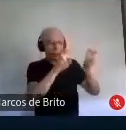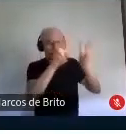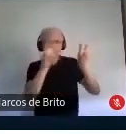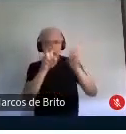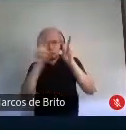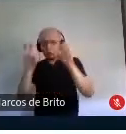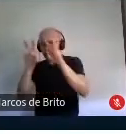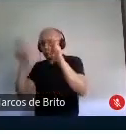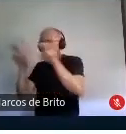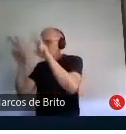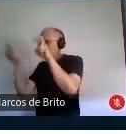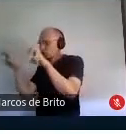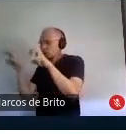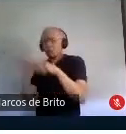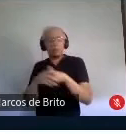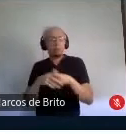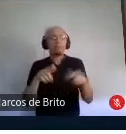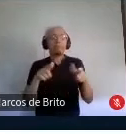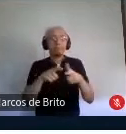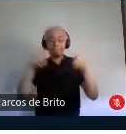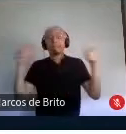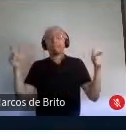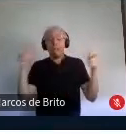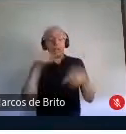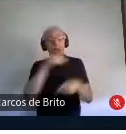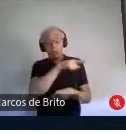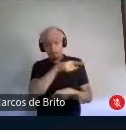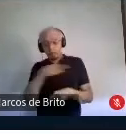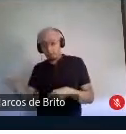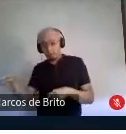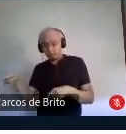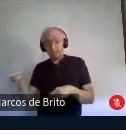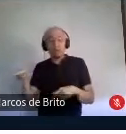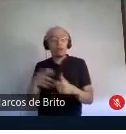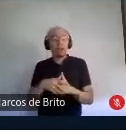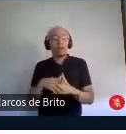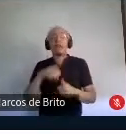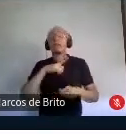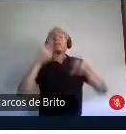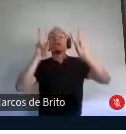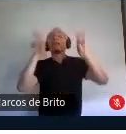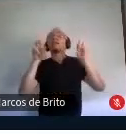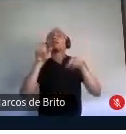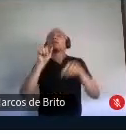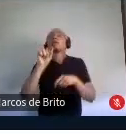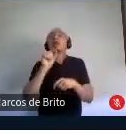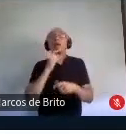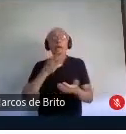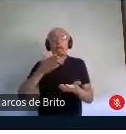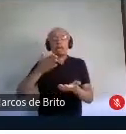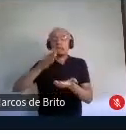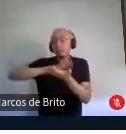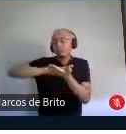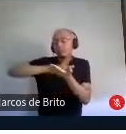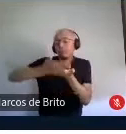nós identificamos que a maioria dos cursos do CAES DF tiveram como título o termo intérprete